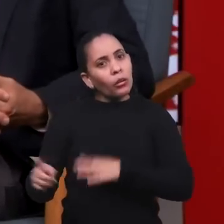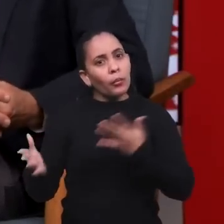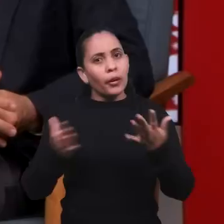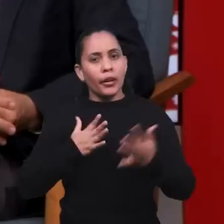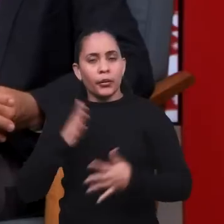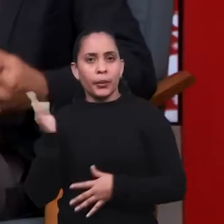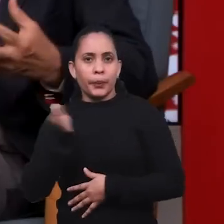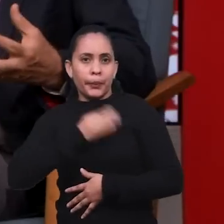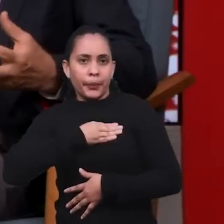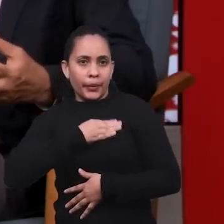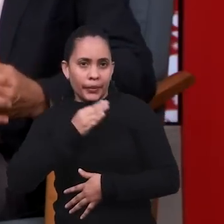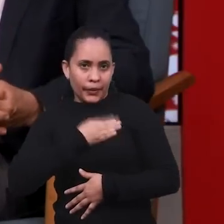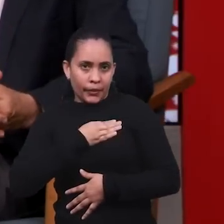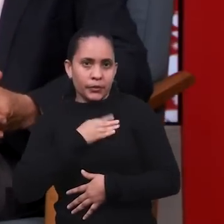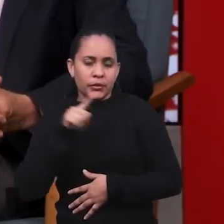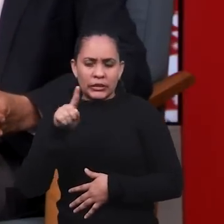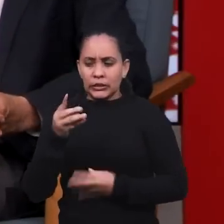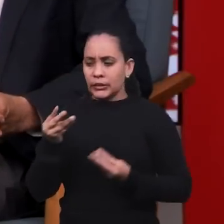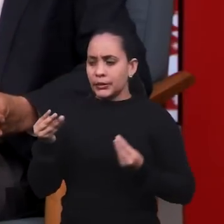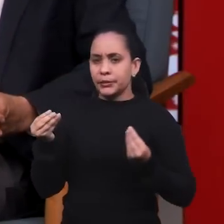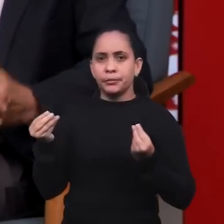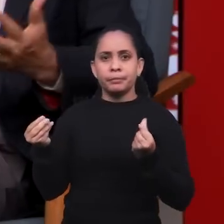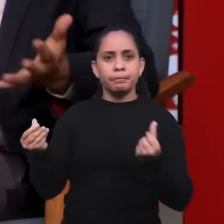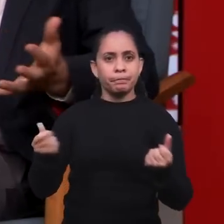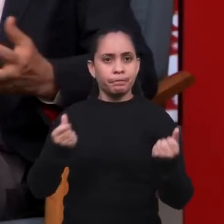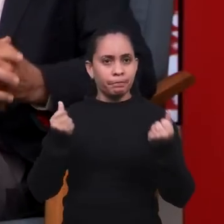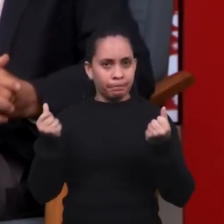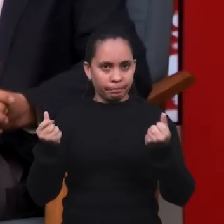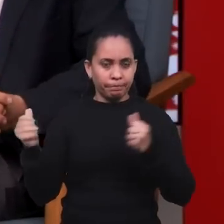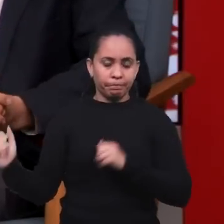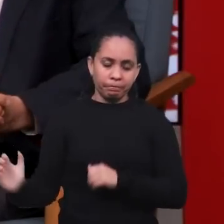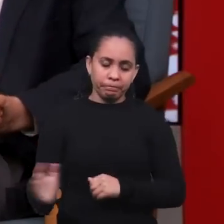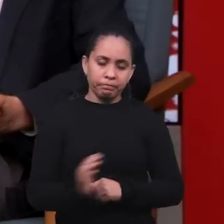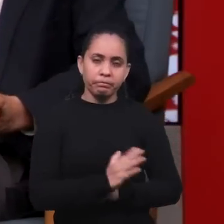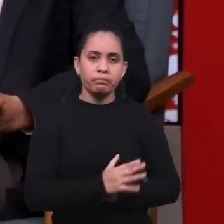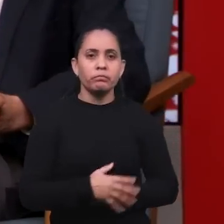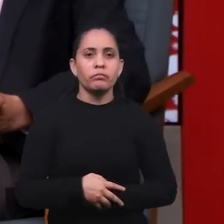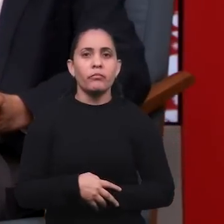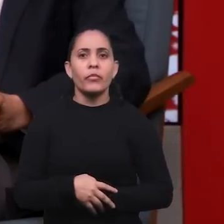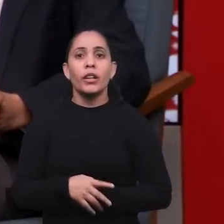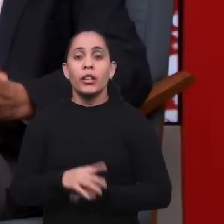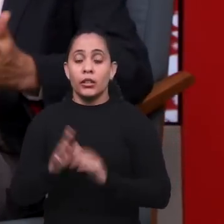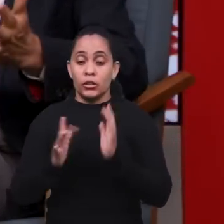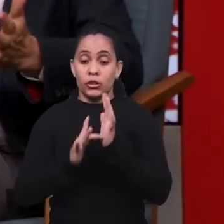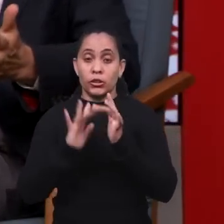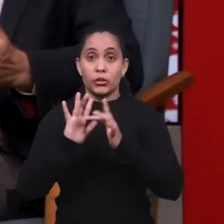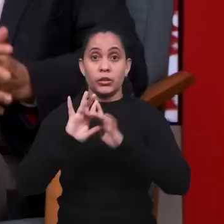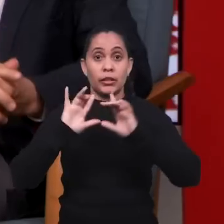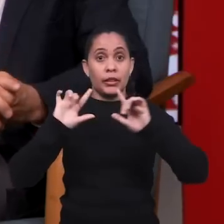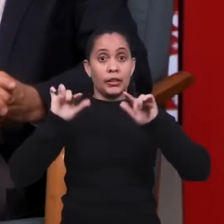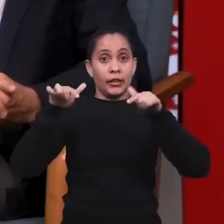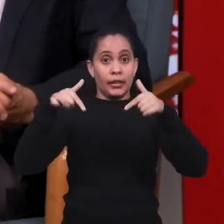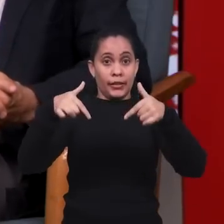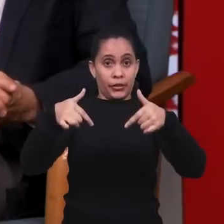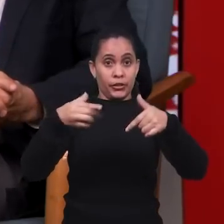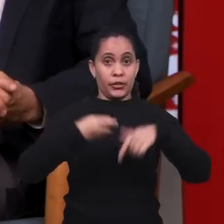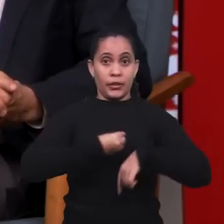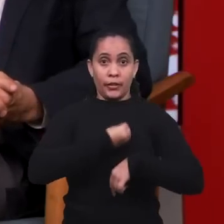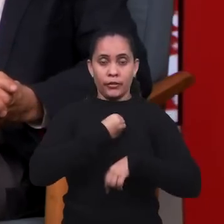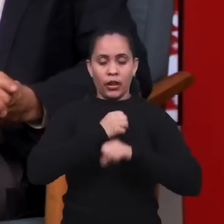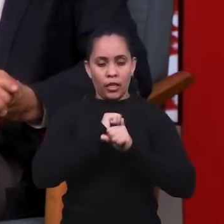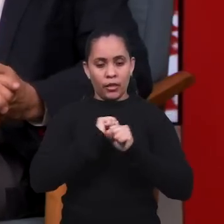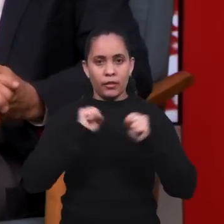o pecado é isso, tira a sensibilidade do homem. A lepra tira o tipo do pecado. E Jesus opera na vida do